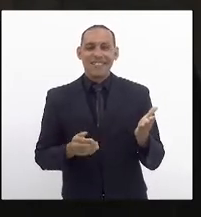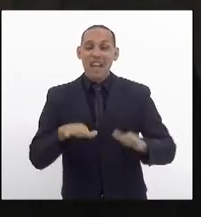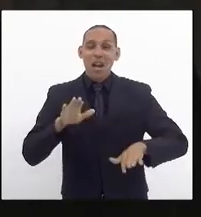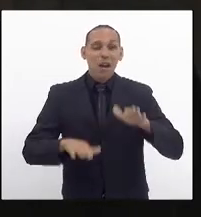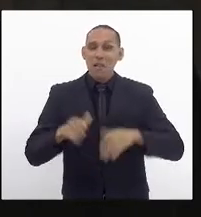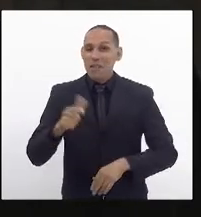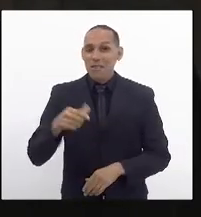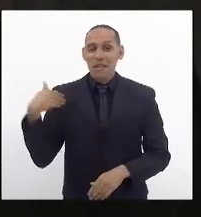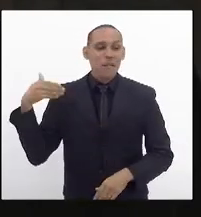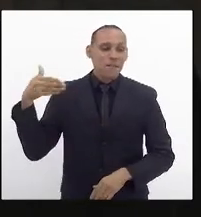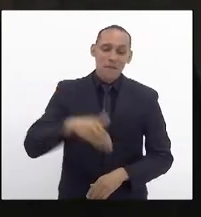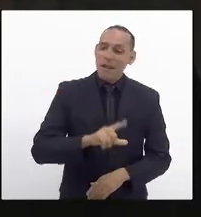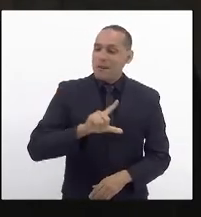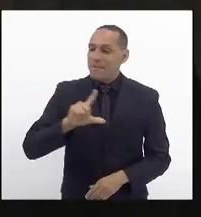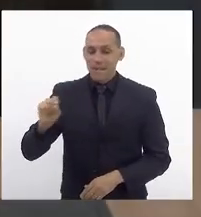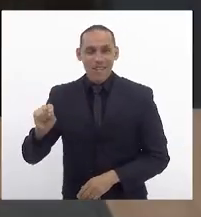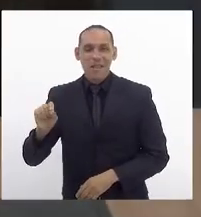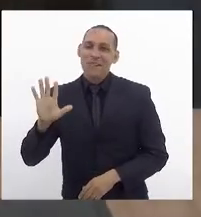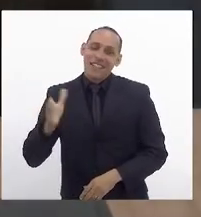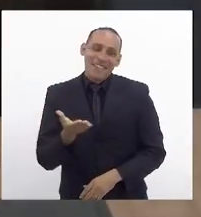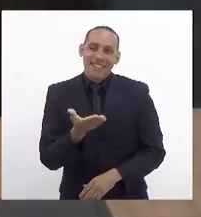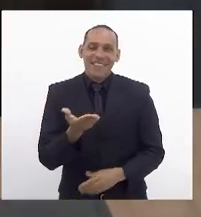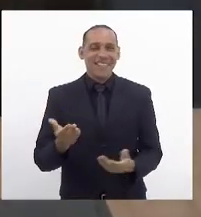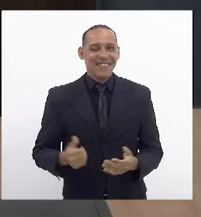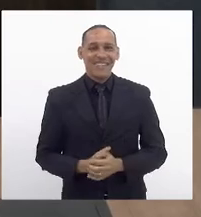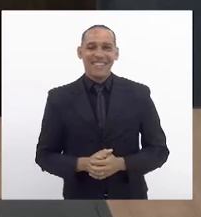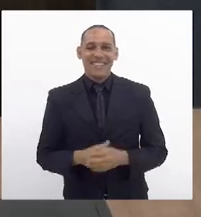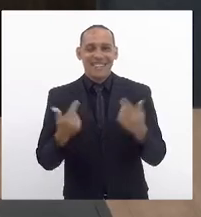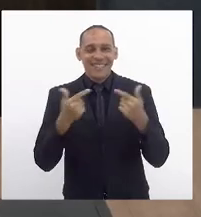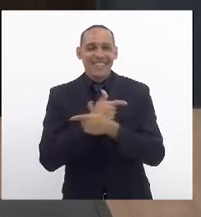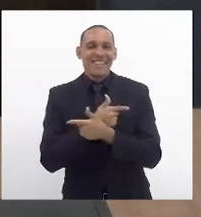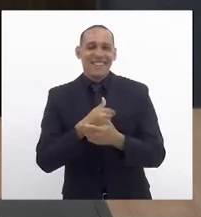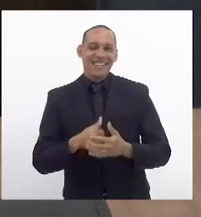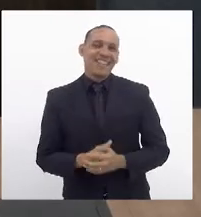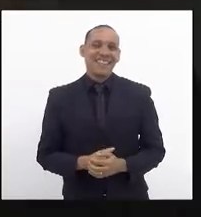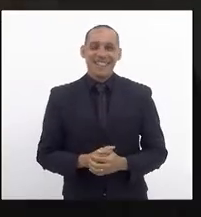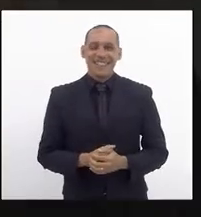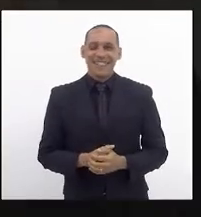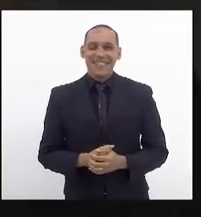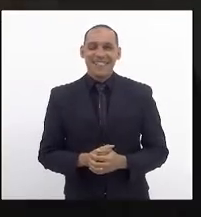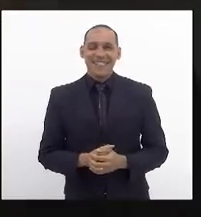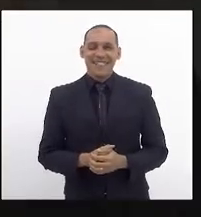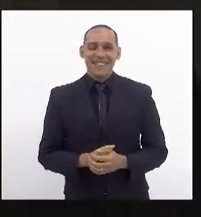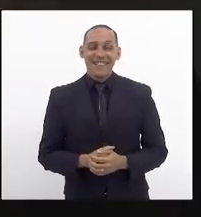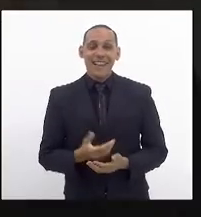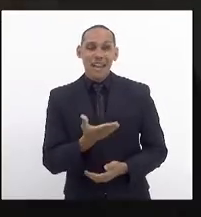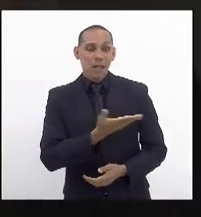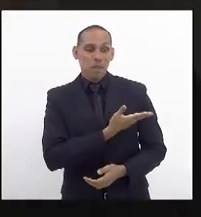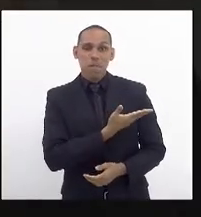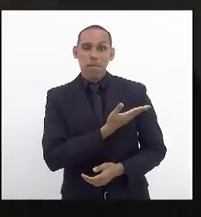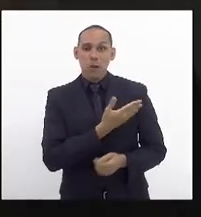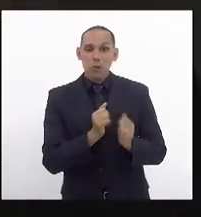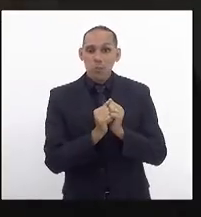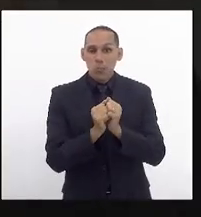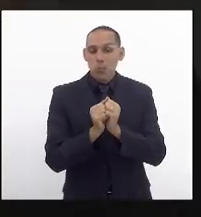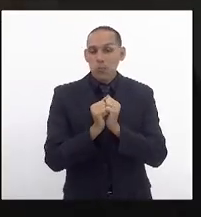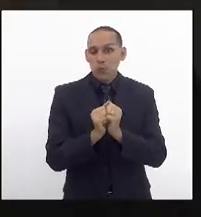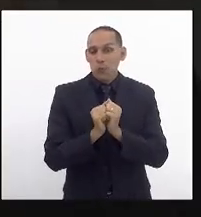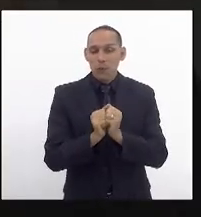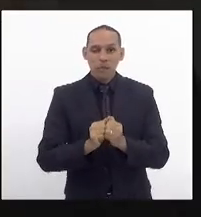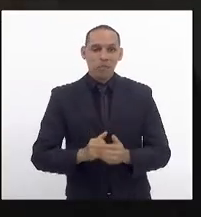às vezes não têm ele vem e volta mas ele é assim mesmo e esse amigo juntamente